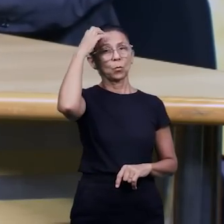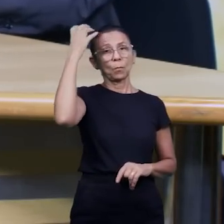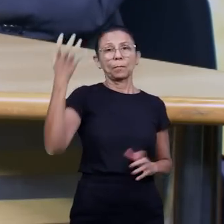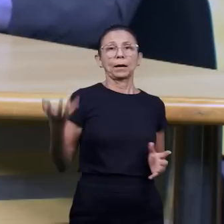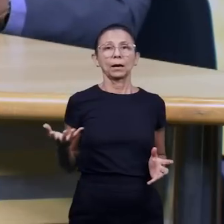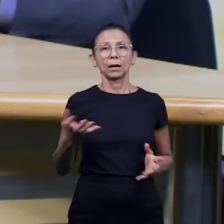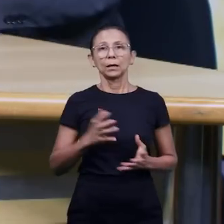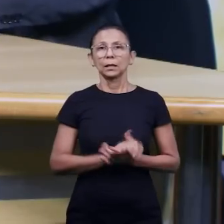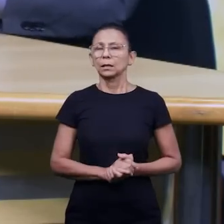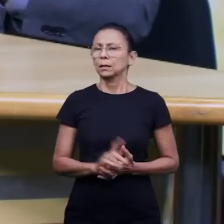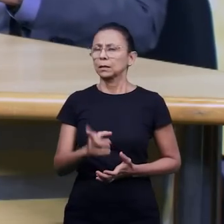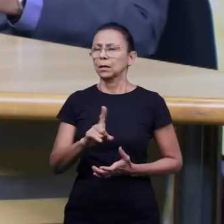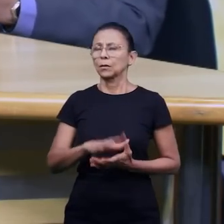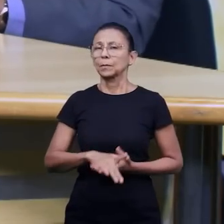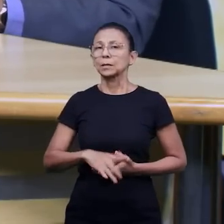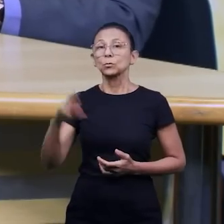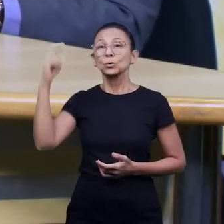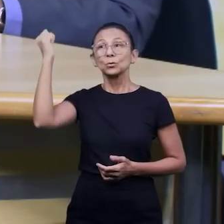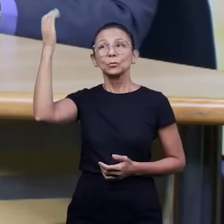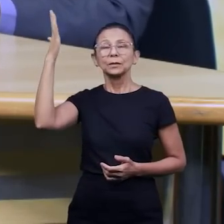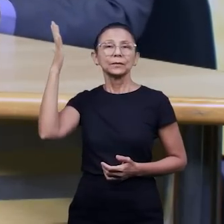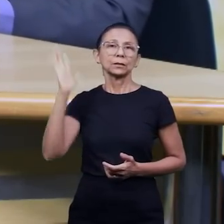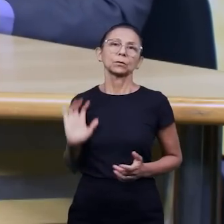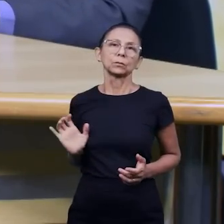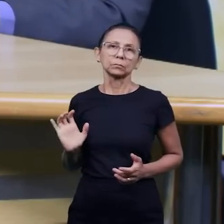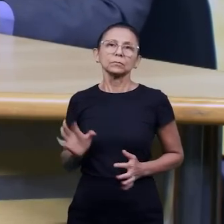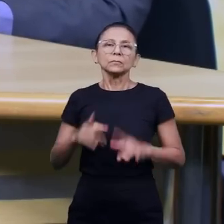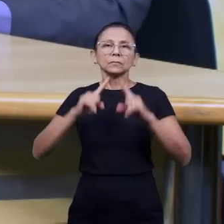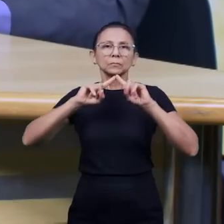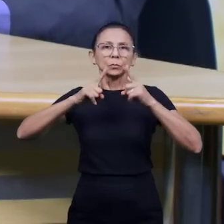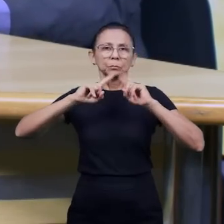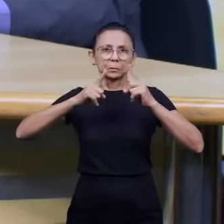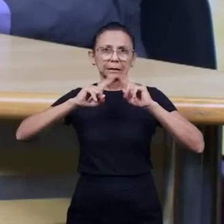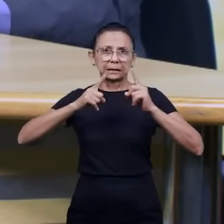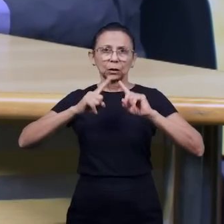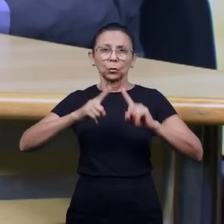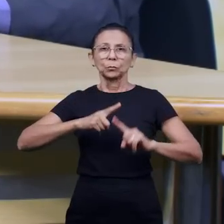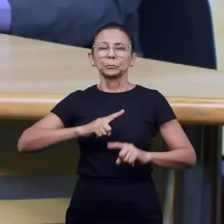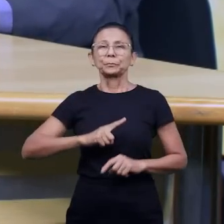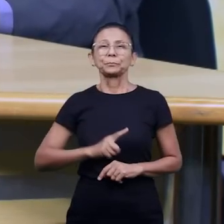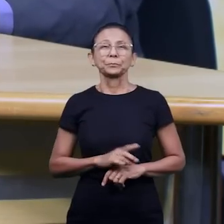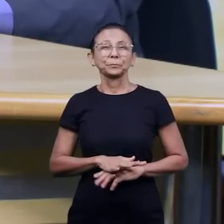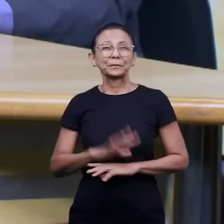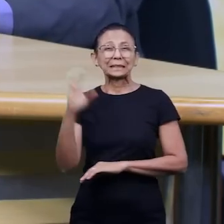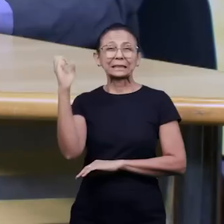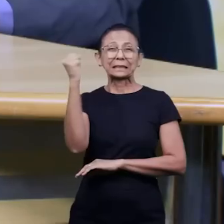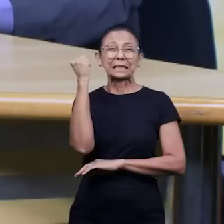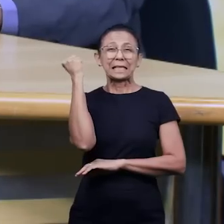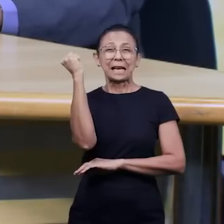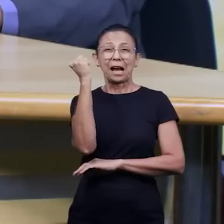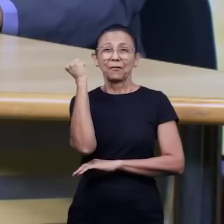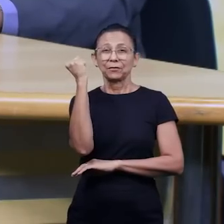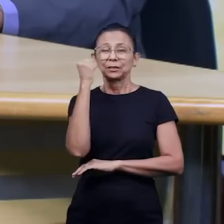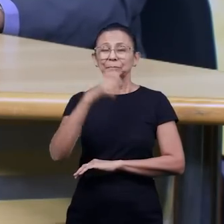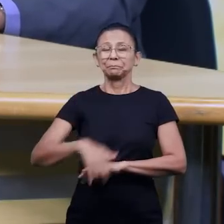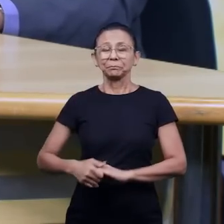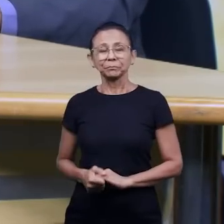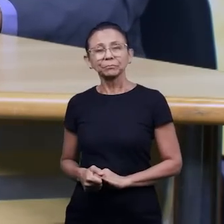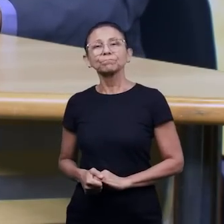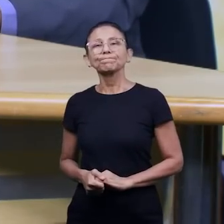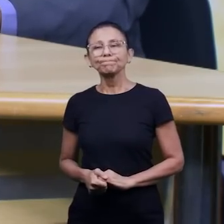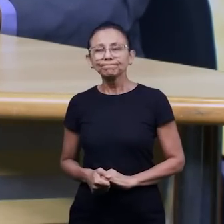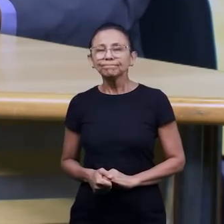então, exemplo, por que meu marido, entendeu? Todo mundo